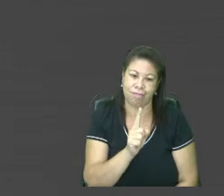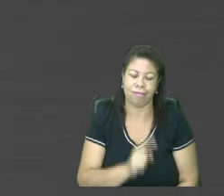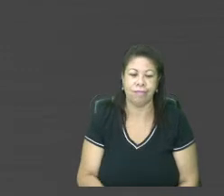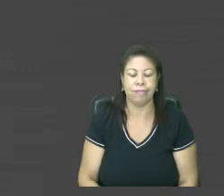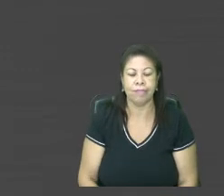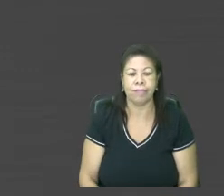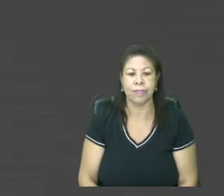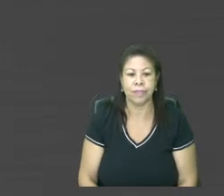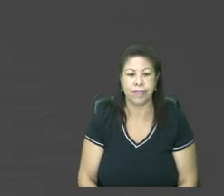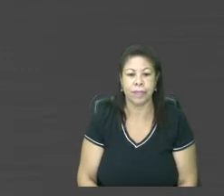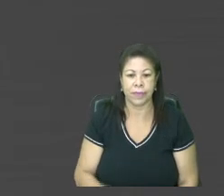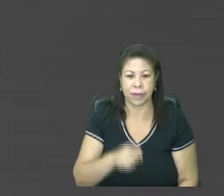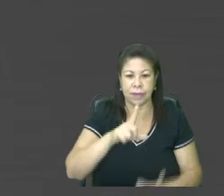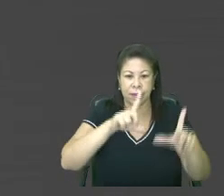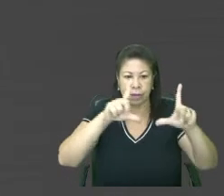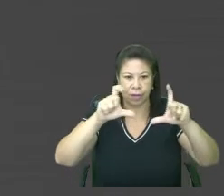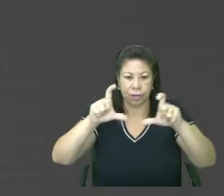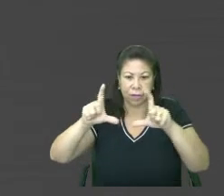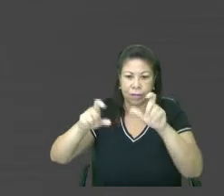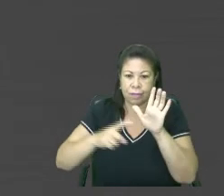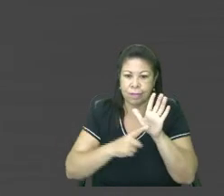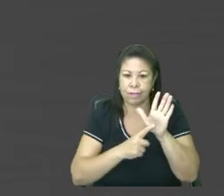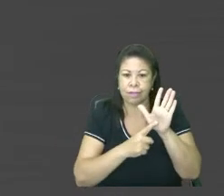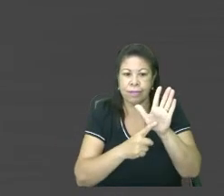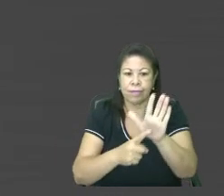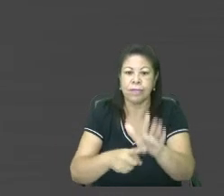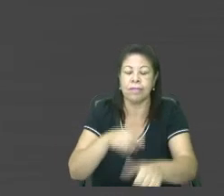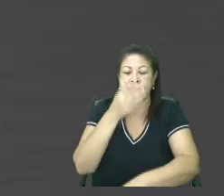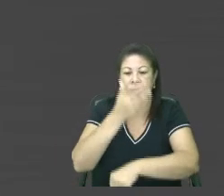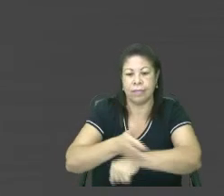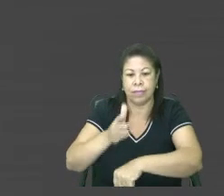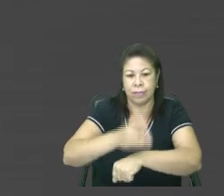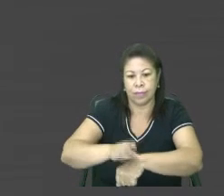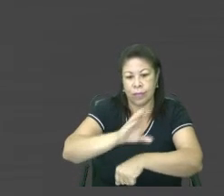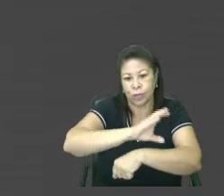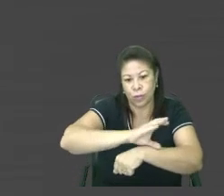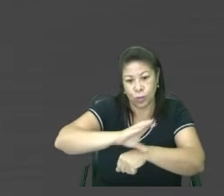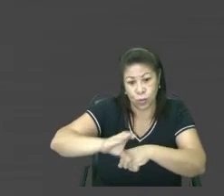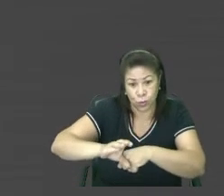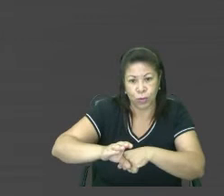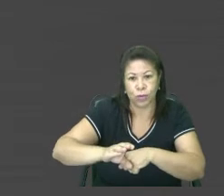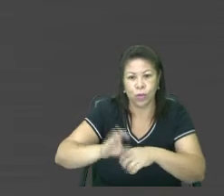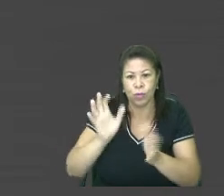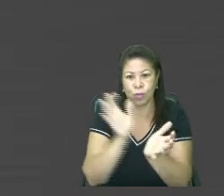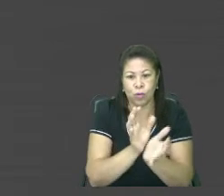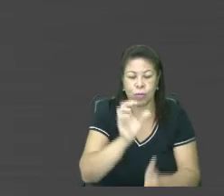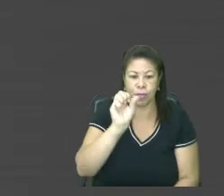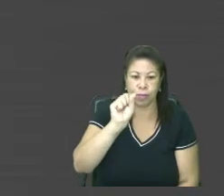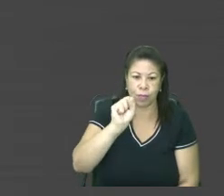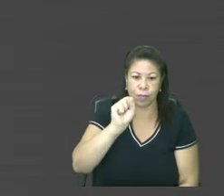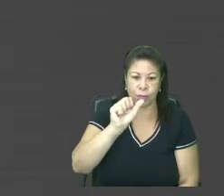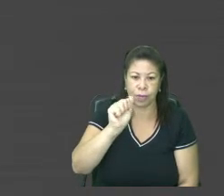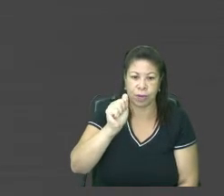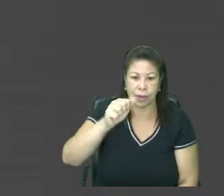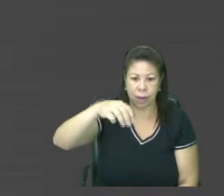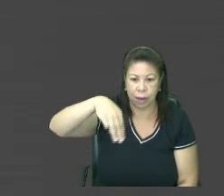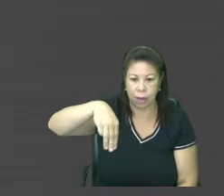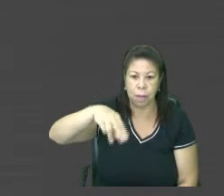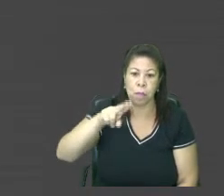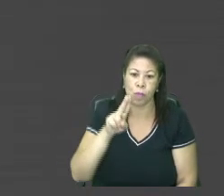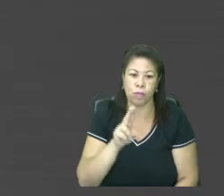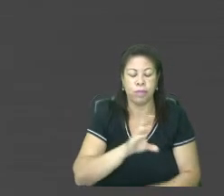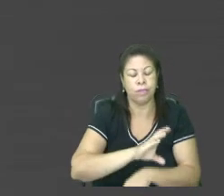Aqui são algumas fotos também de capacitações realizadas pelo SAMU. A gente teve um curso especial,